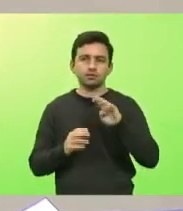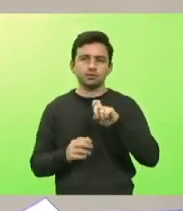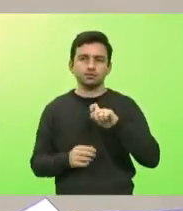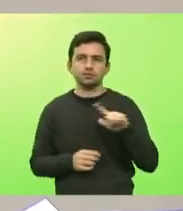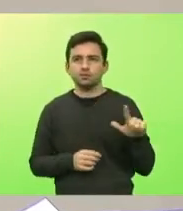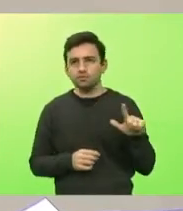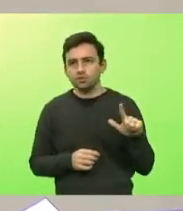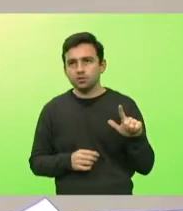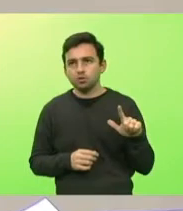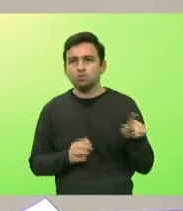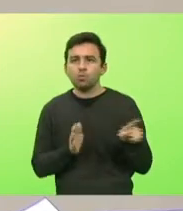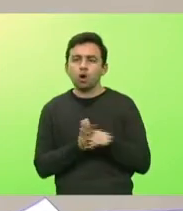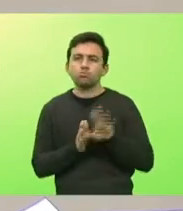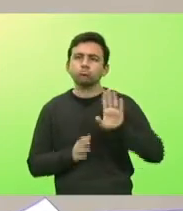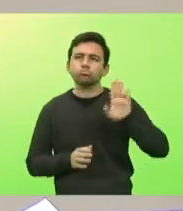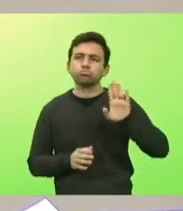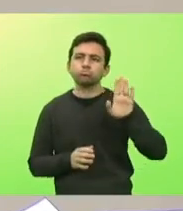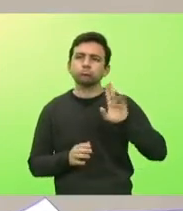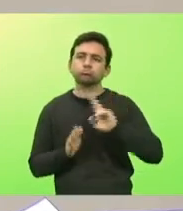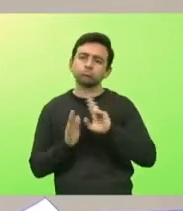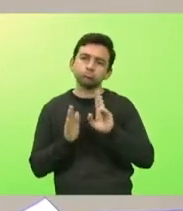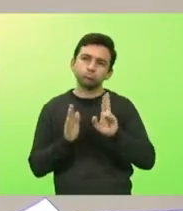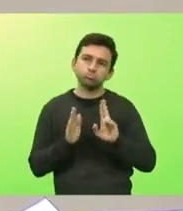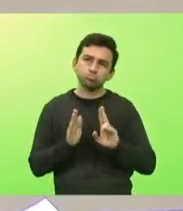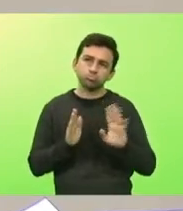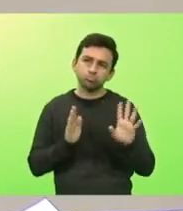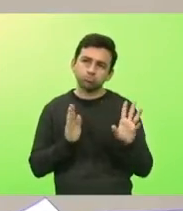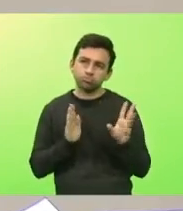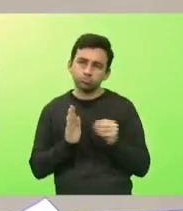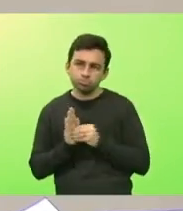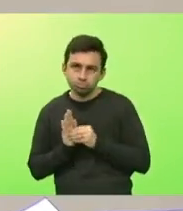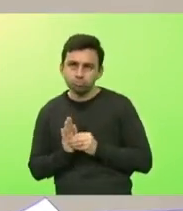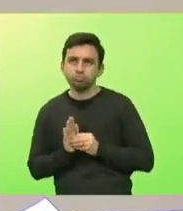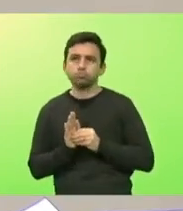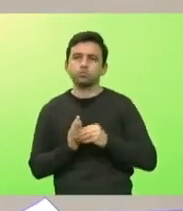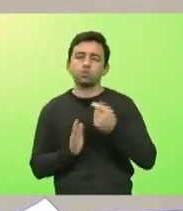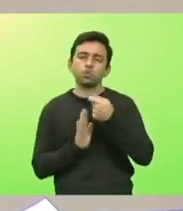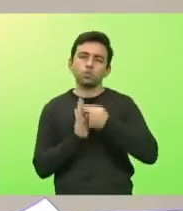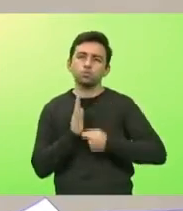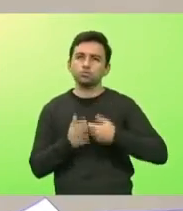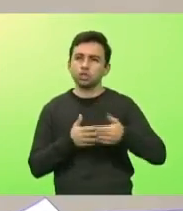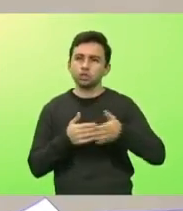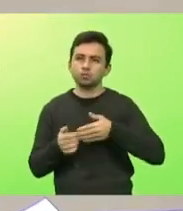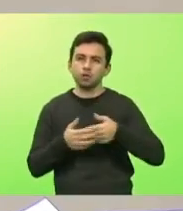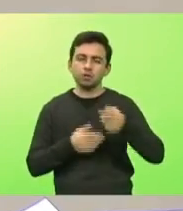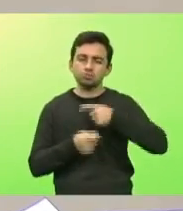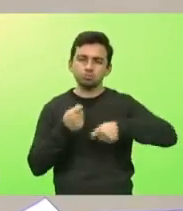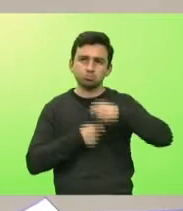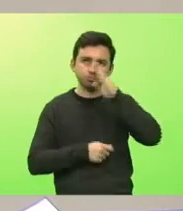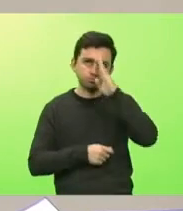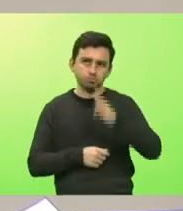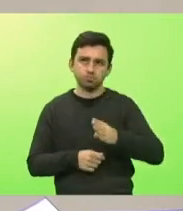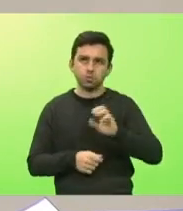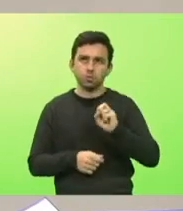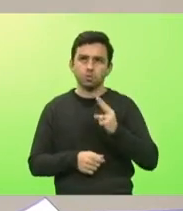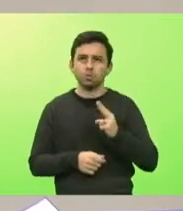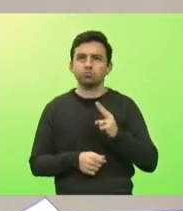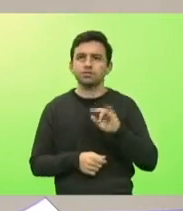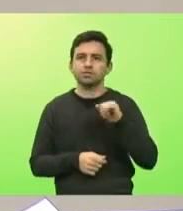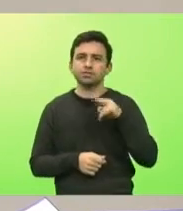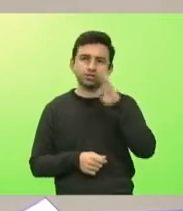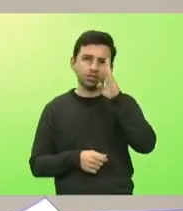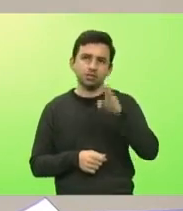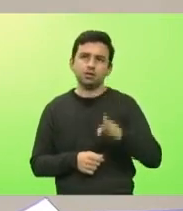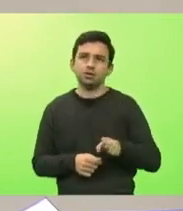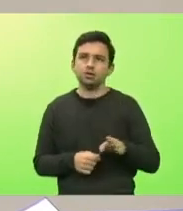dos candidatos nomeados em todos os concursos públicos realizados por qualquer órgão da administração direta e indireta do Poder Executivo